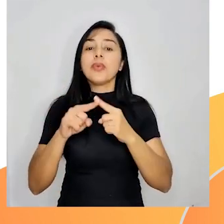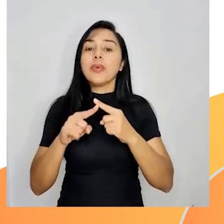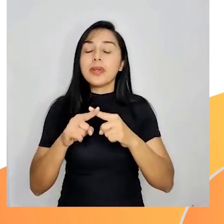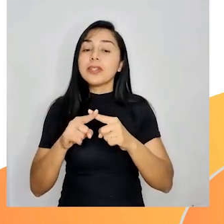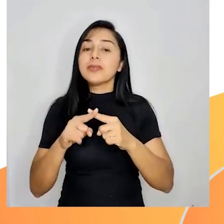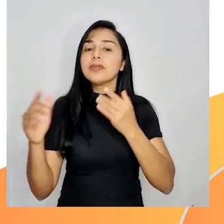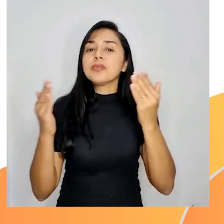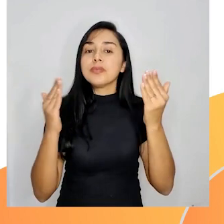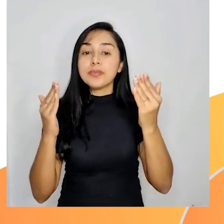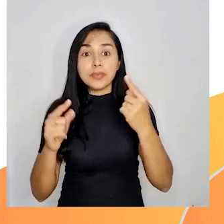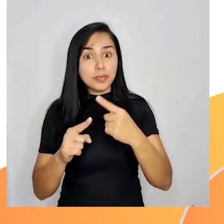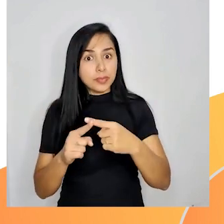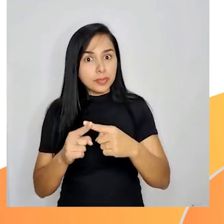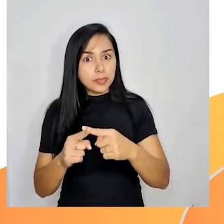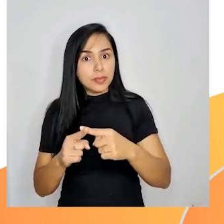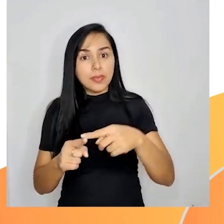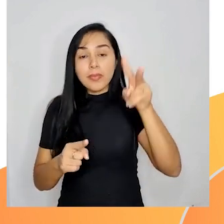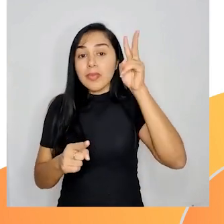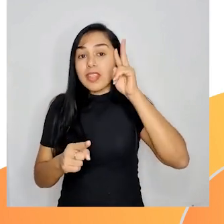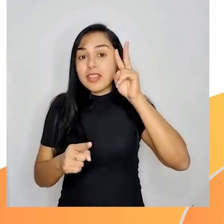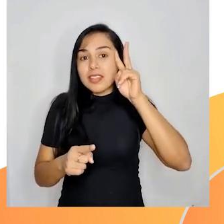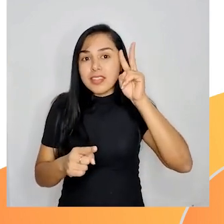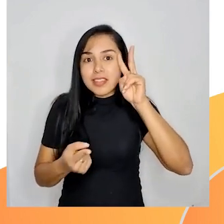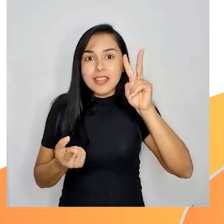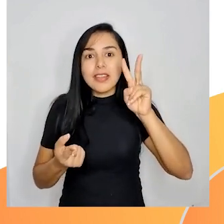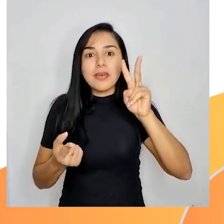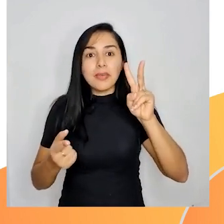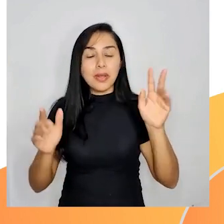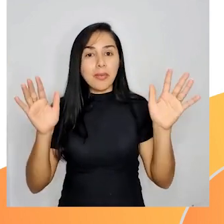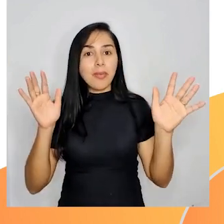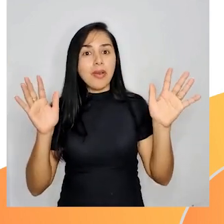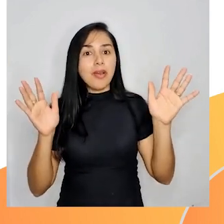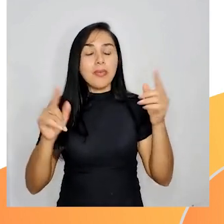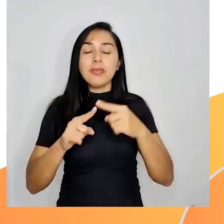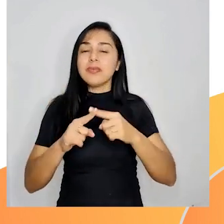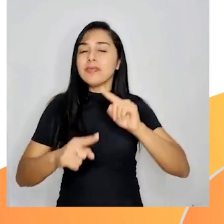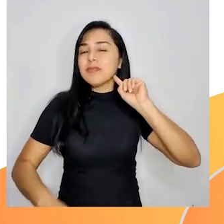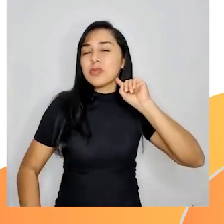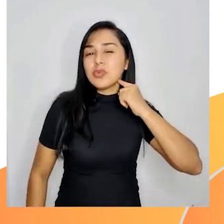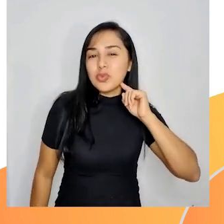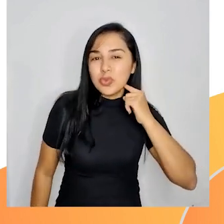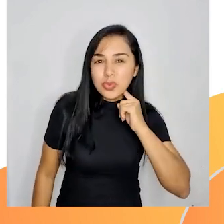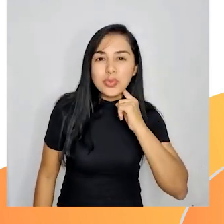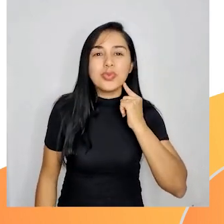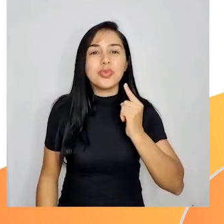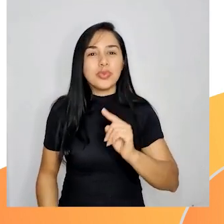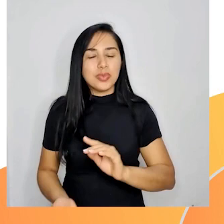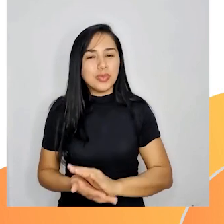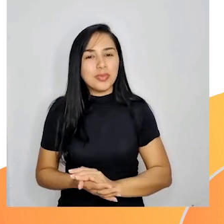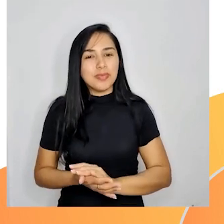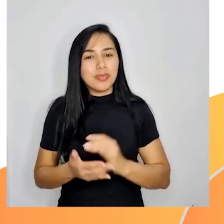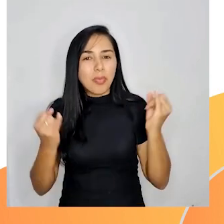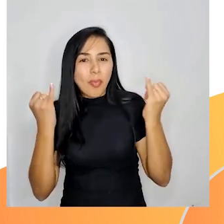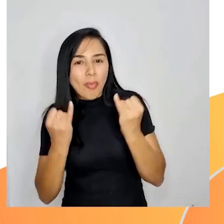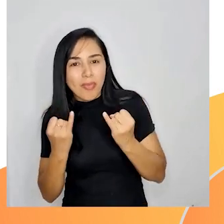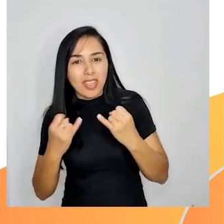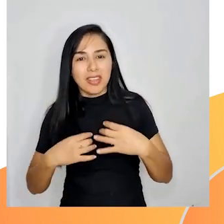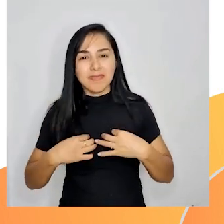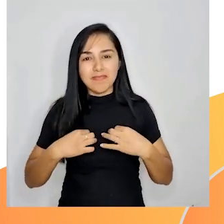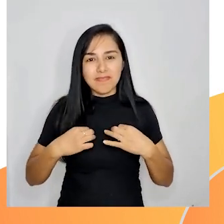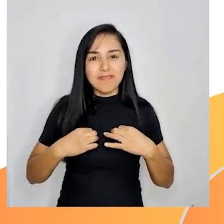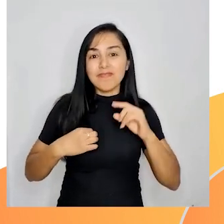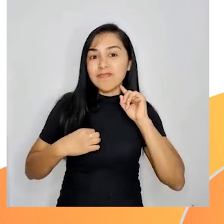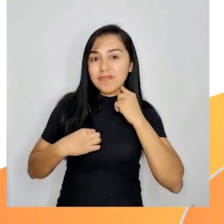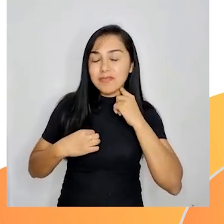desfigurados ali, que eles parecem mais espantalhos. E aí ele utiliza para o